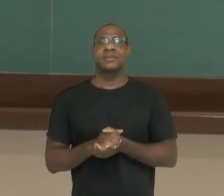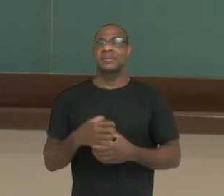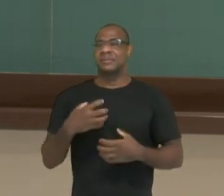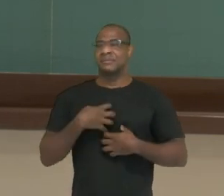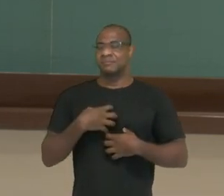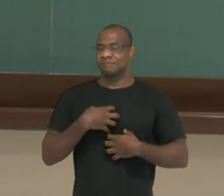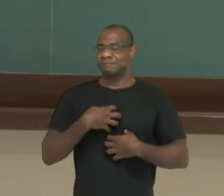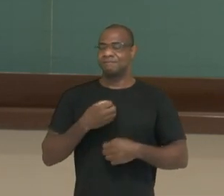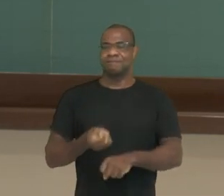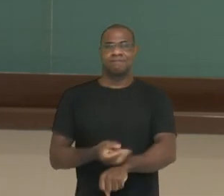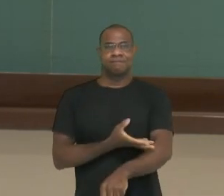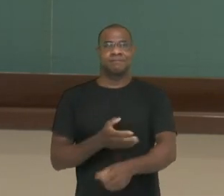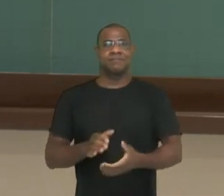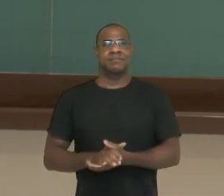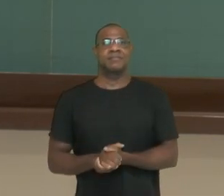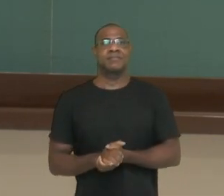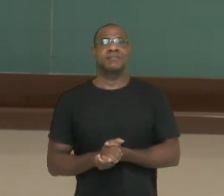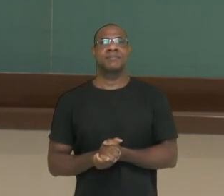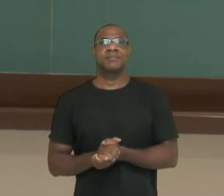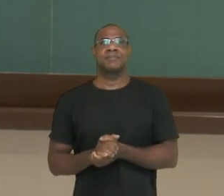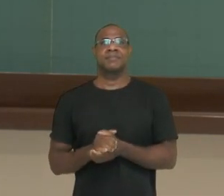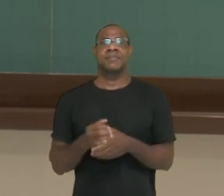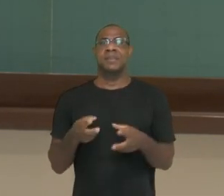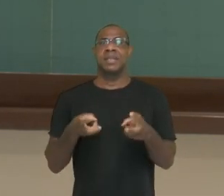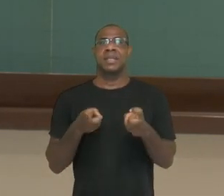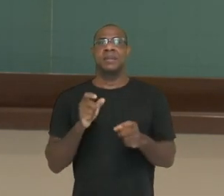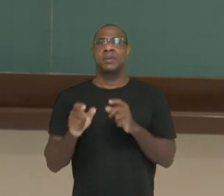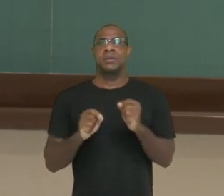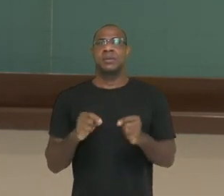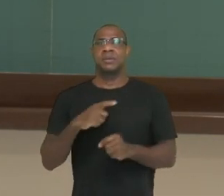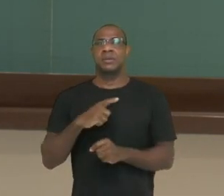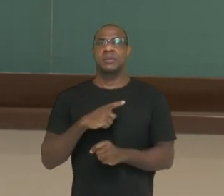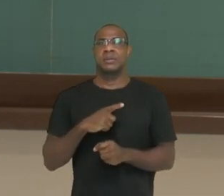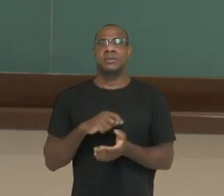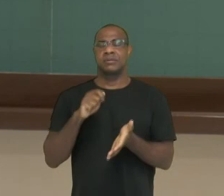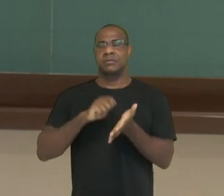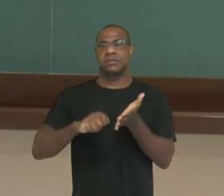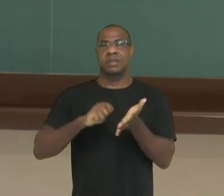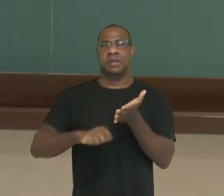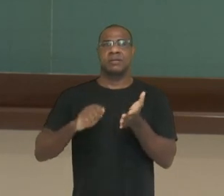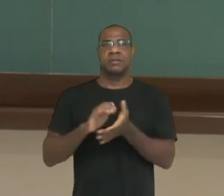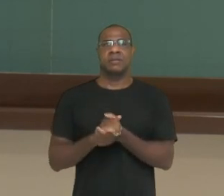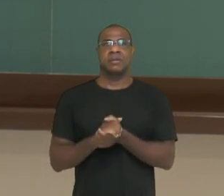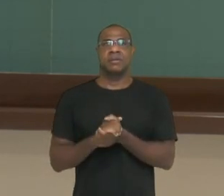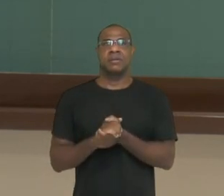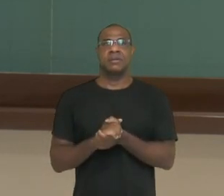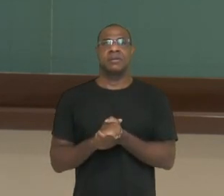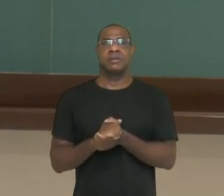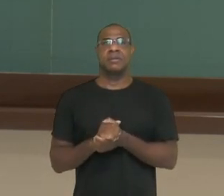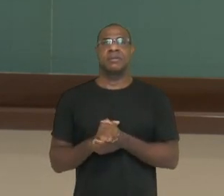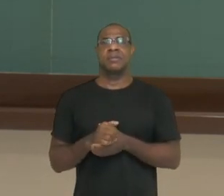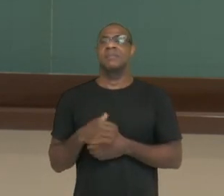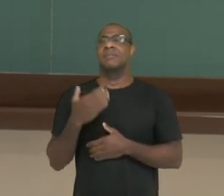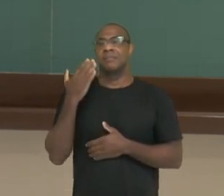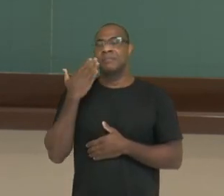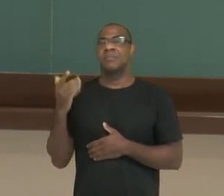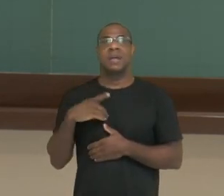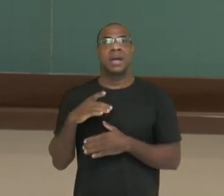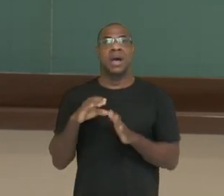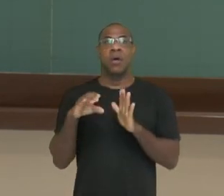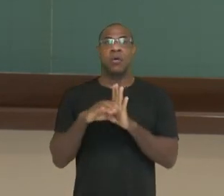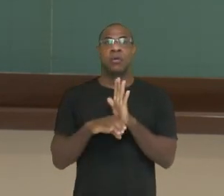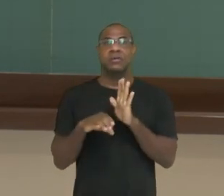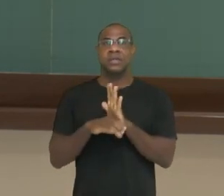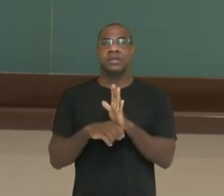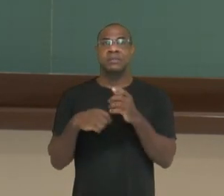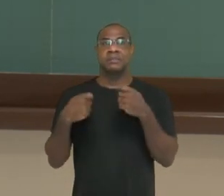sentimentos. Perceba aqui no trecho, ó, como ele bem descreve, ó. Há conceitos que se devem incutir na